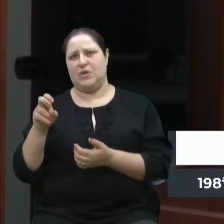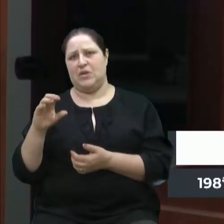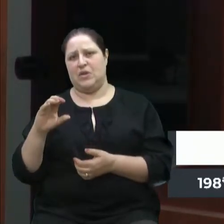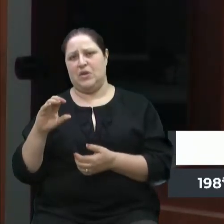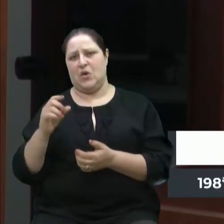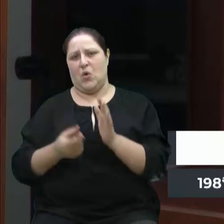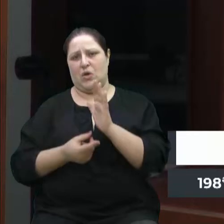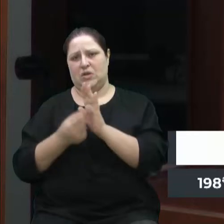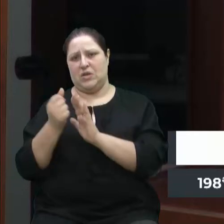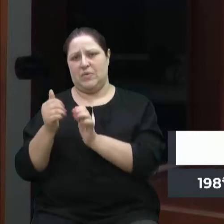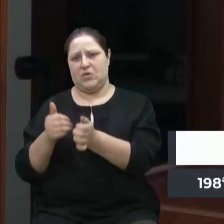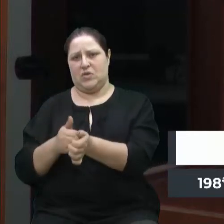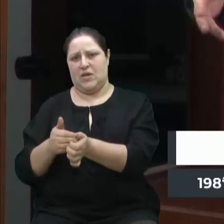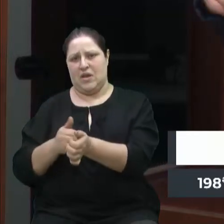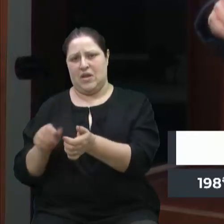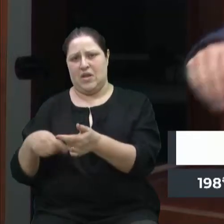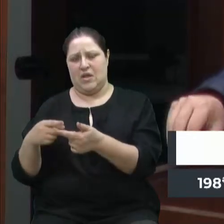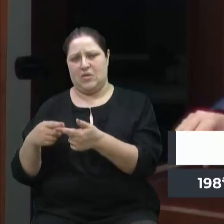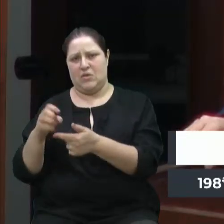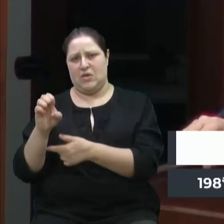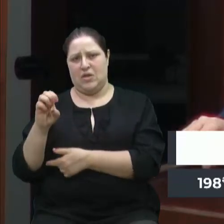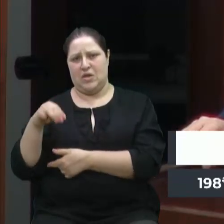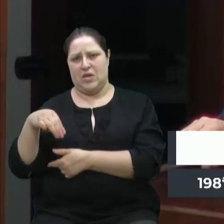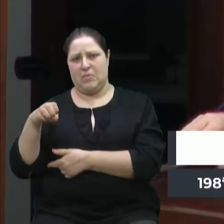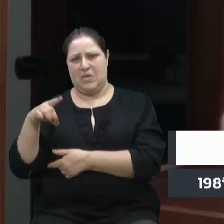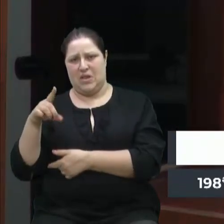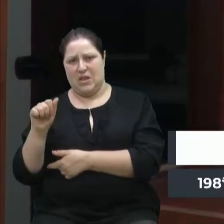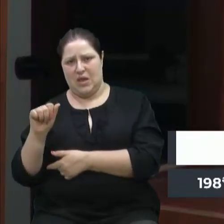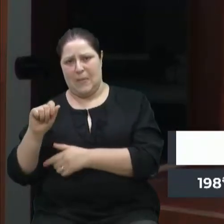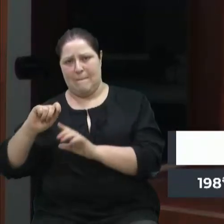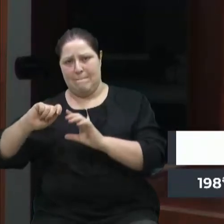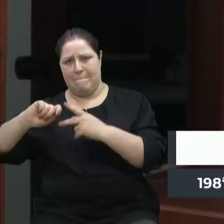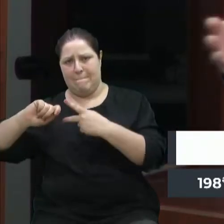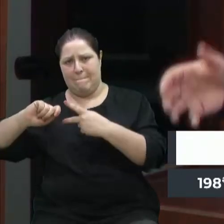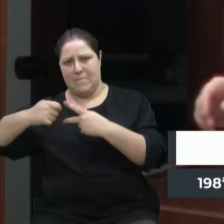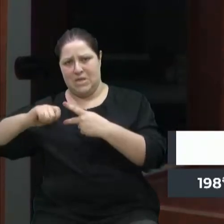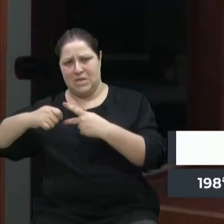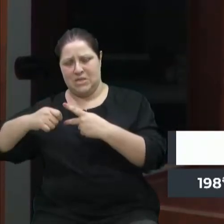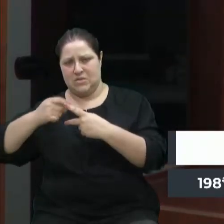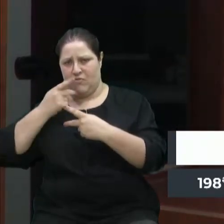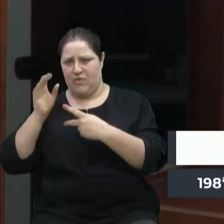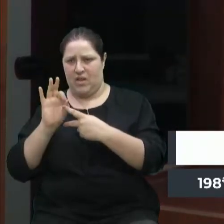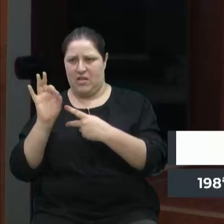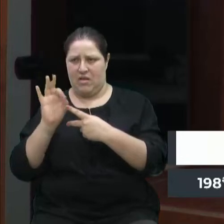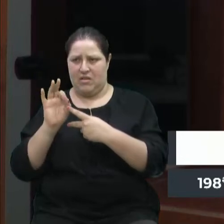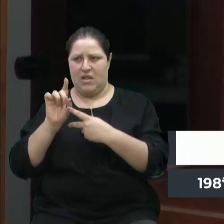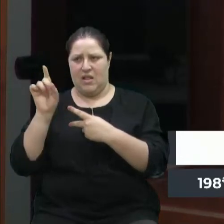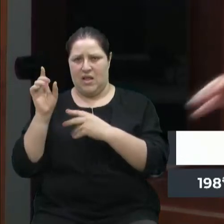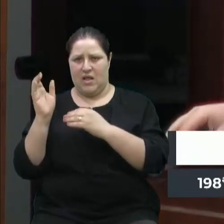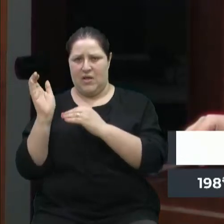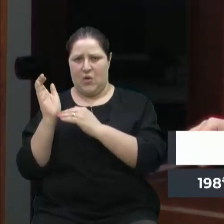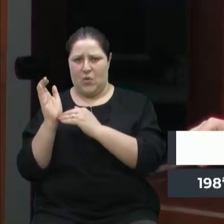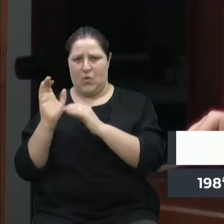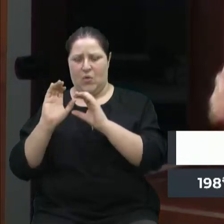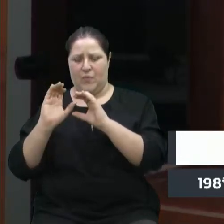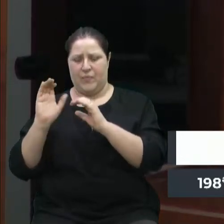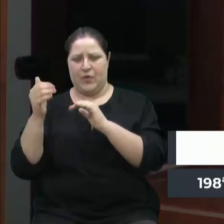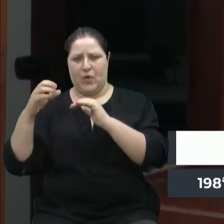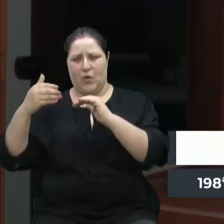desses recursos que estão, a emenda PIX, que agora surgiu no Congresso também, de todas essas questões aí, que na minha visão